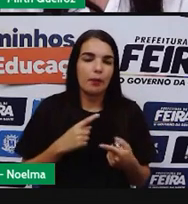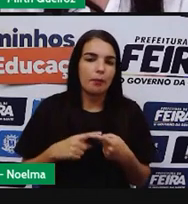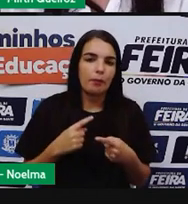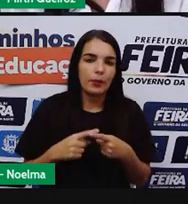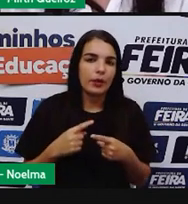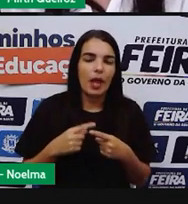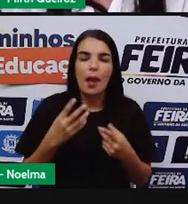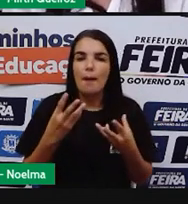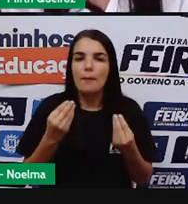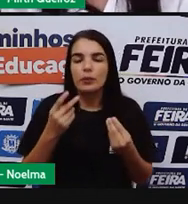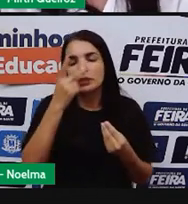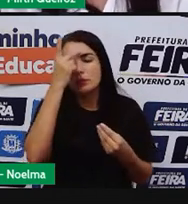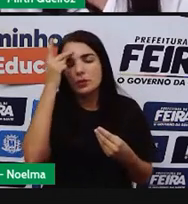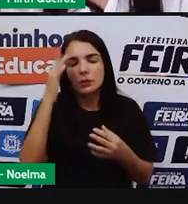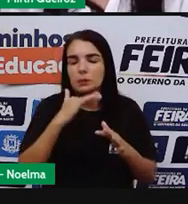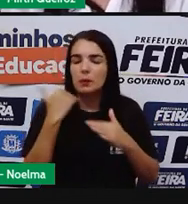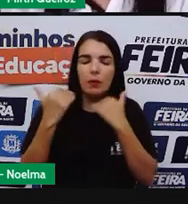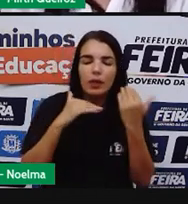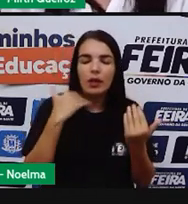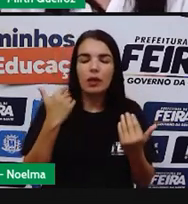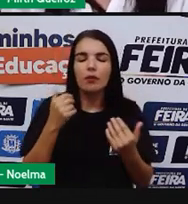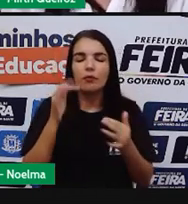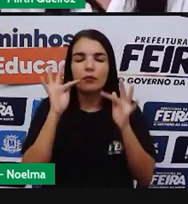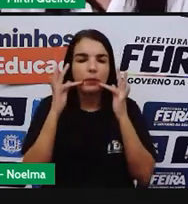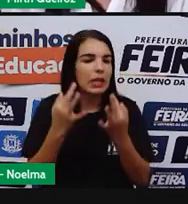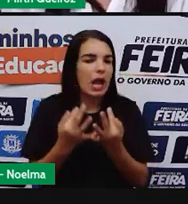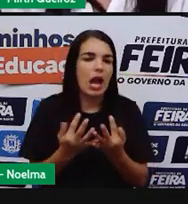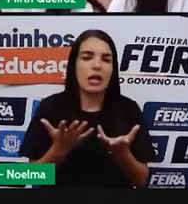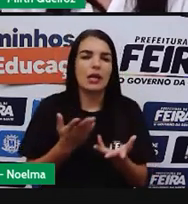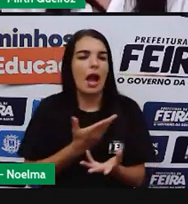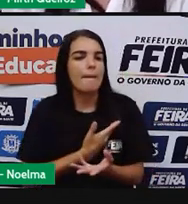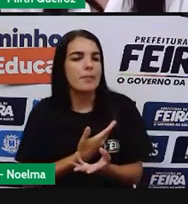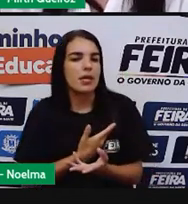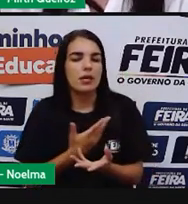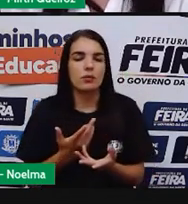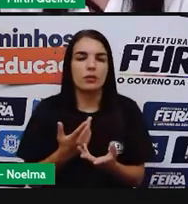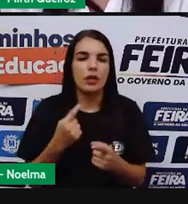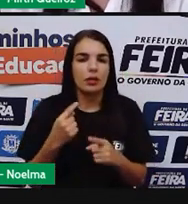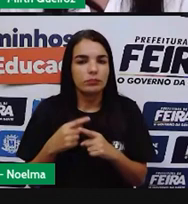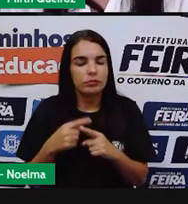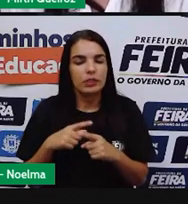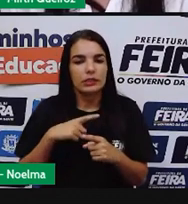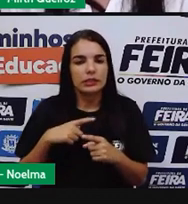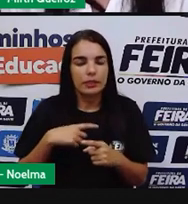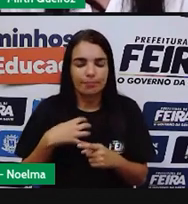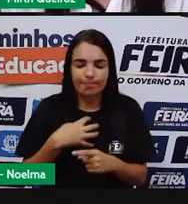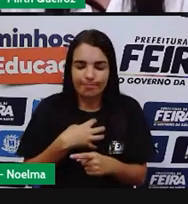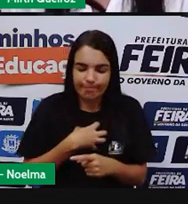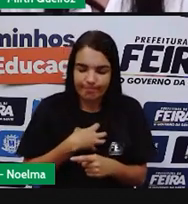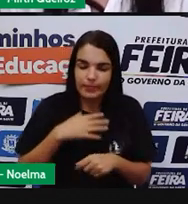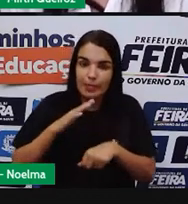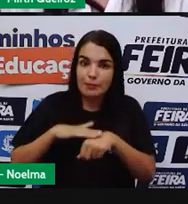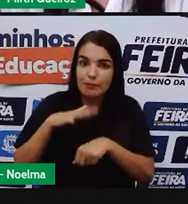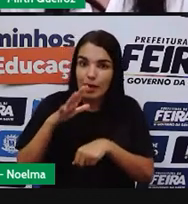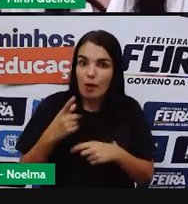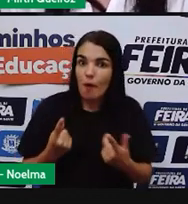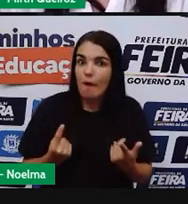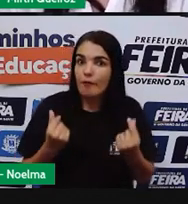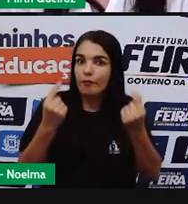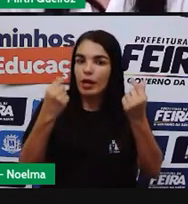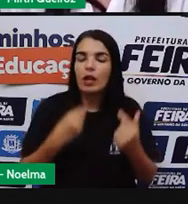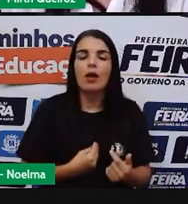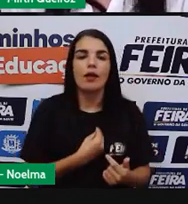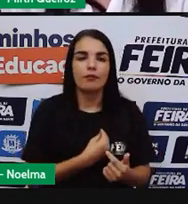parentes, familiares, aí, amigos, por conta dessa pandemia, e a gente passou a dar maior sentido, maior valor à vida, como